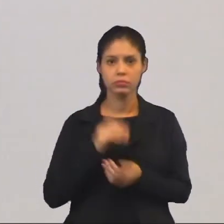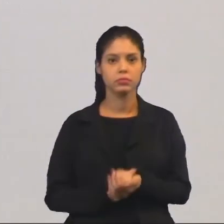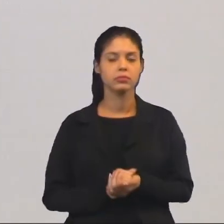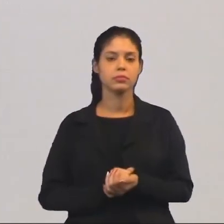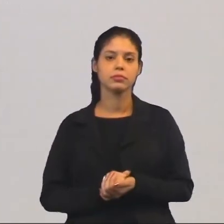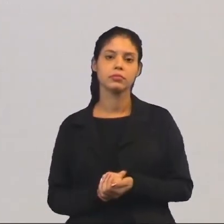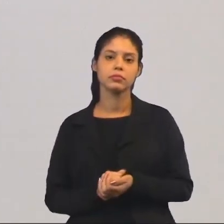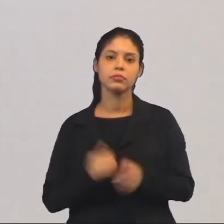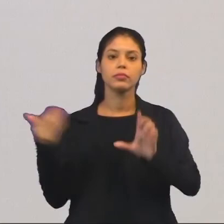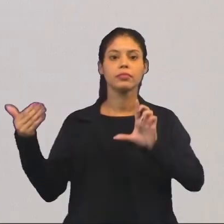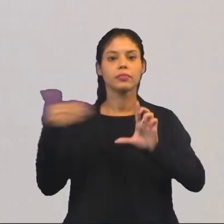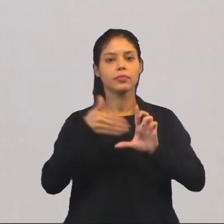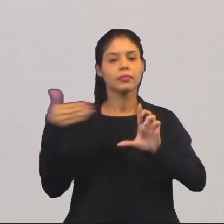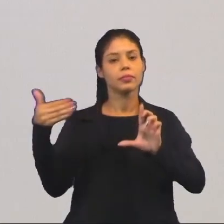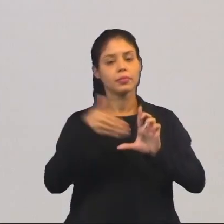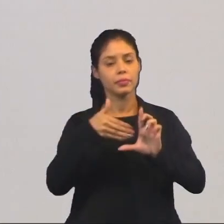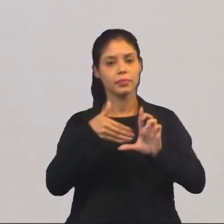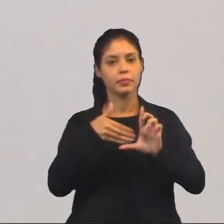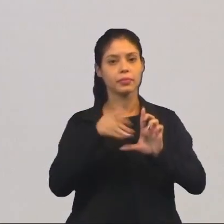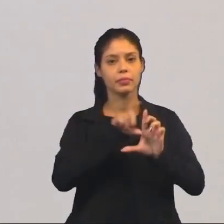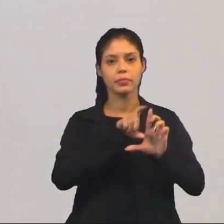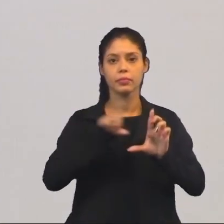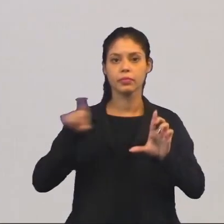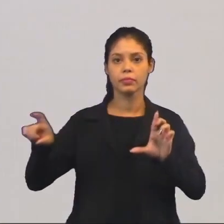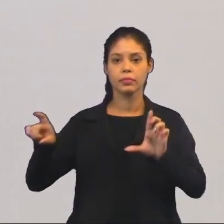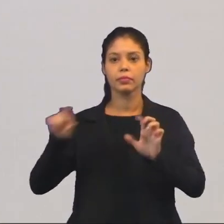componente curricular, basta você acessar esse endereço